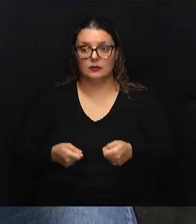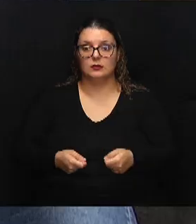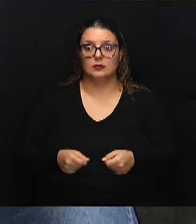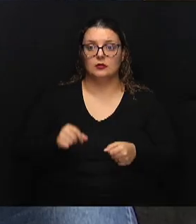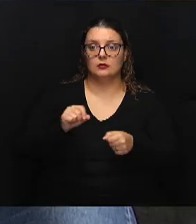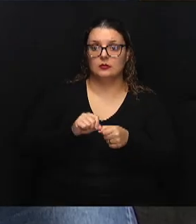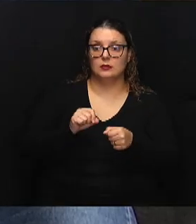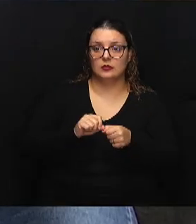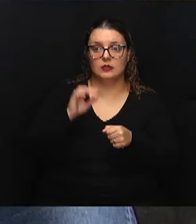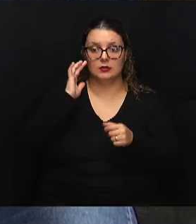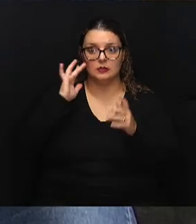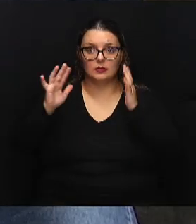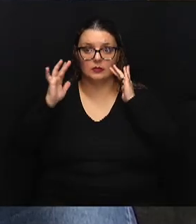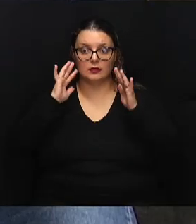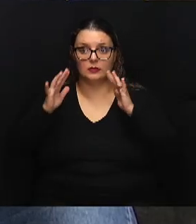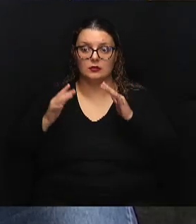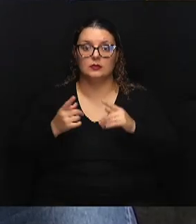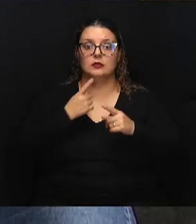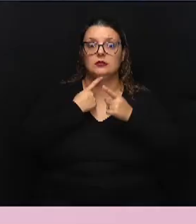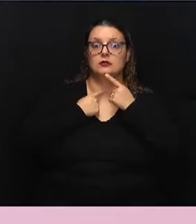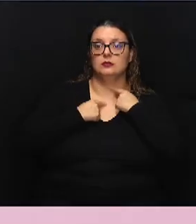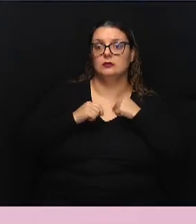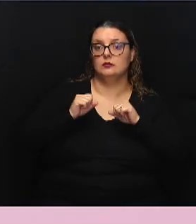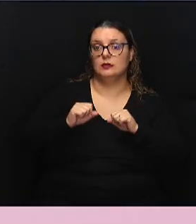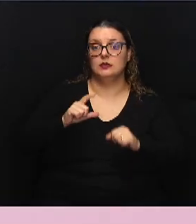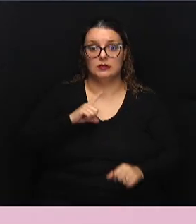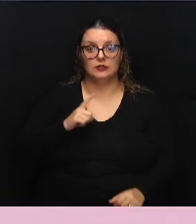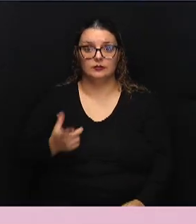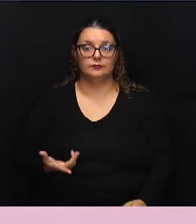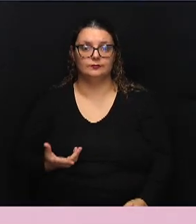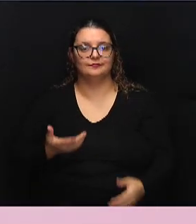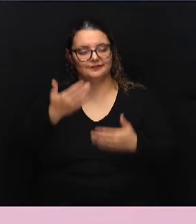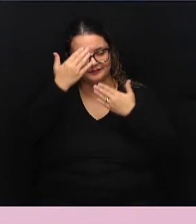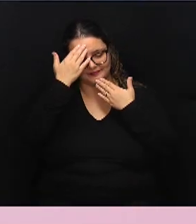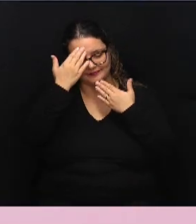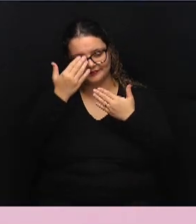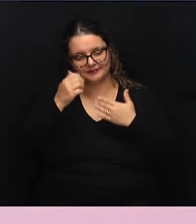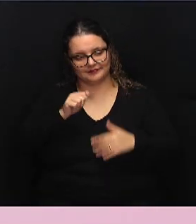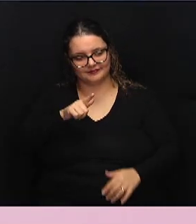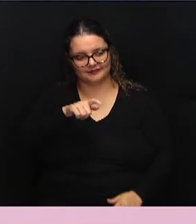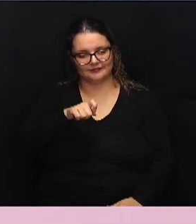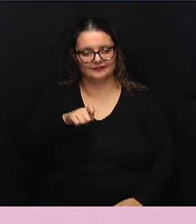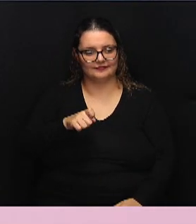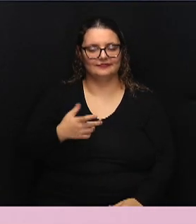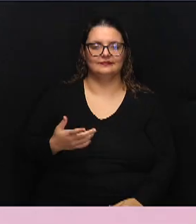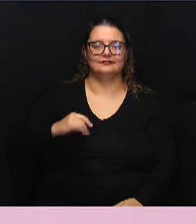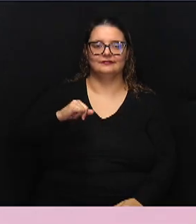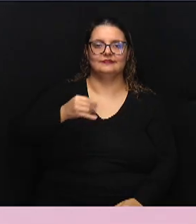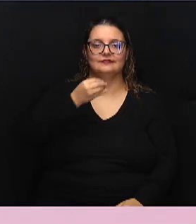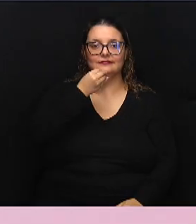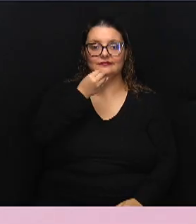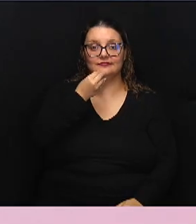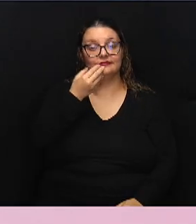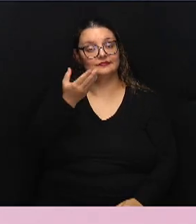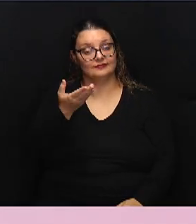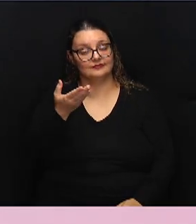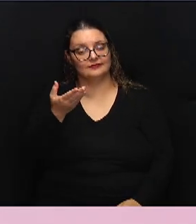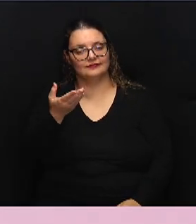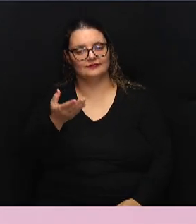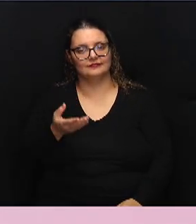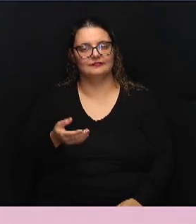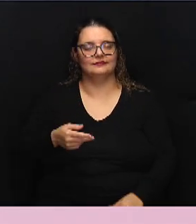realizar sonhos, realizar desejos que ele possa ter. Valeu, muito obrigado, Alex. Aproveite aí a oportunidade e